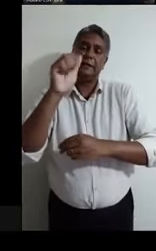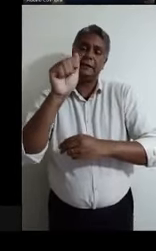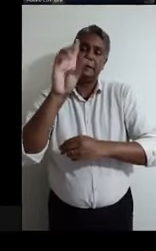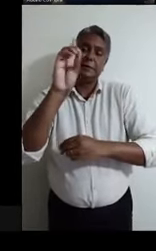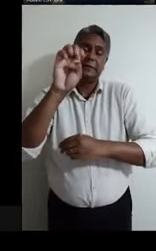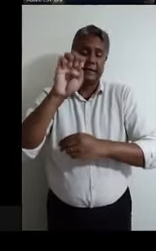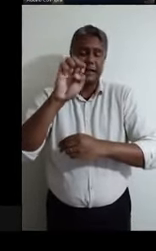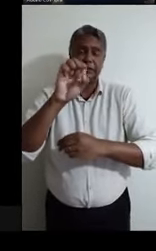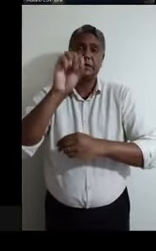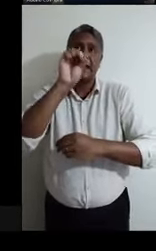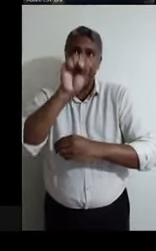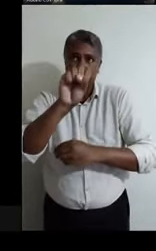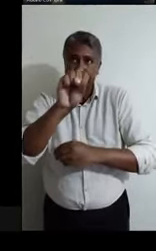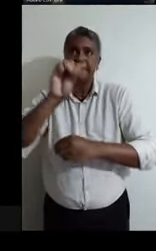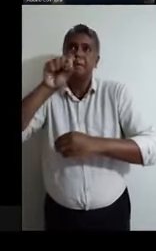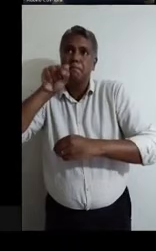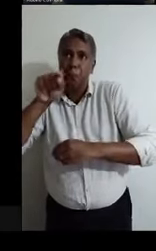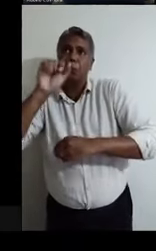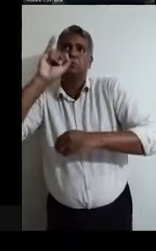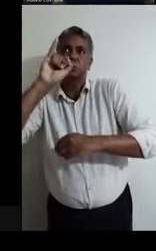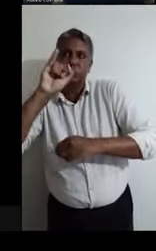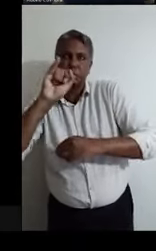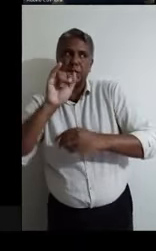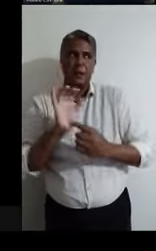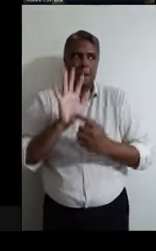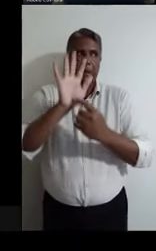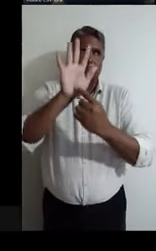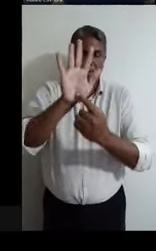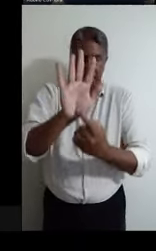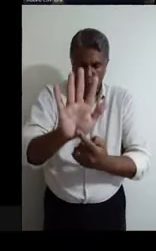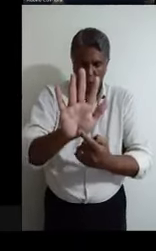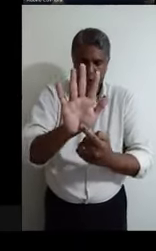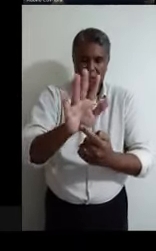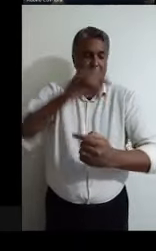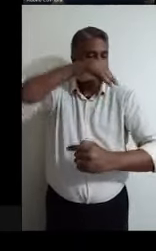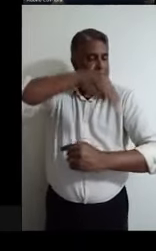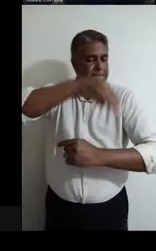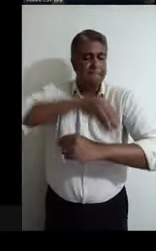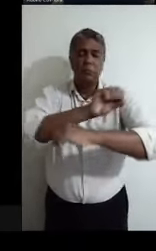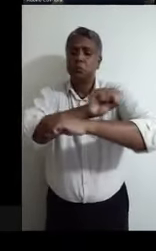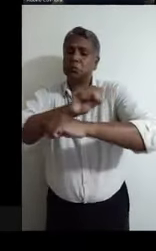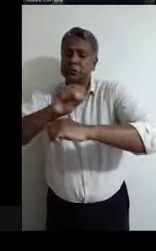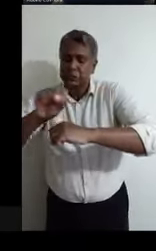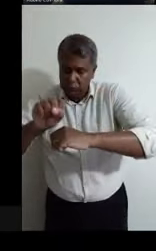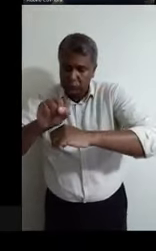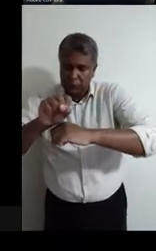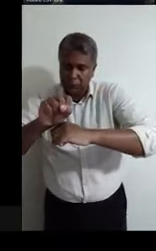por segundo e a unidade de tempo é segundo, nós derivamos a unidade de aceleração como sendo metro por segundo por